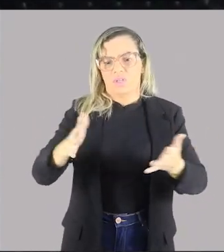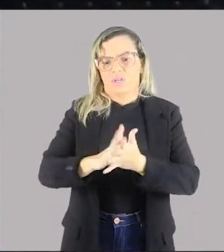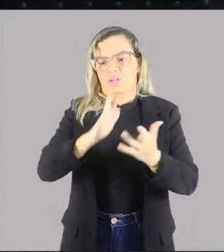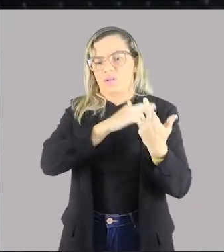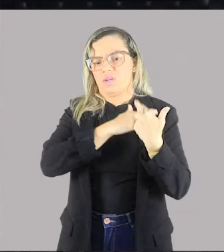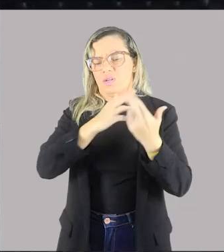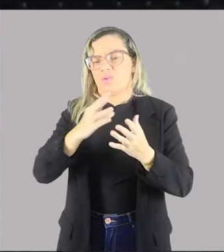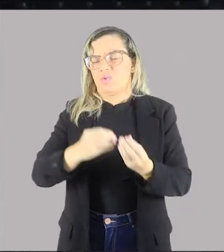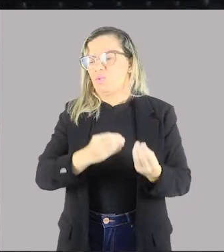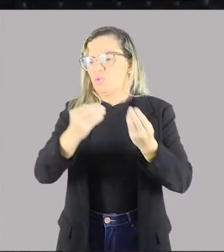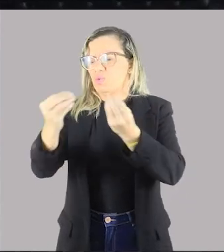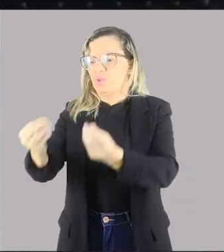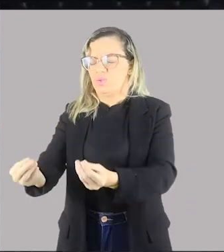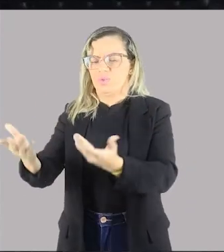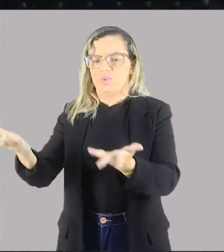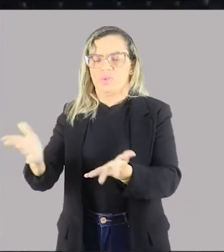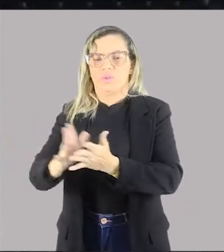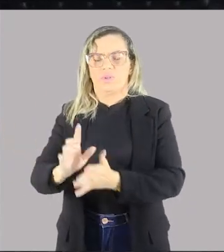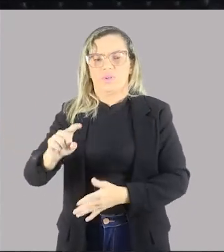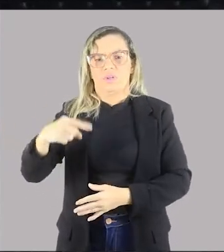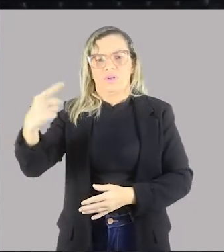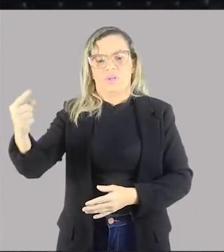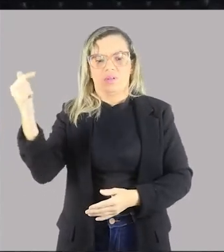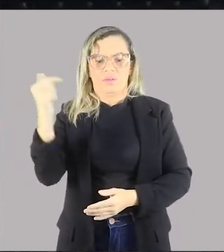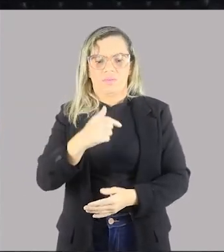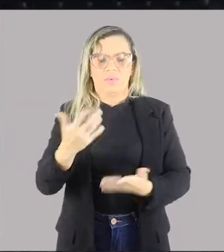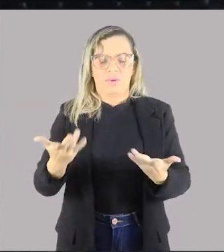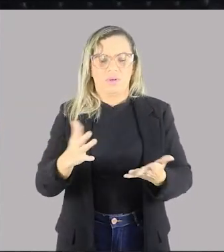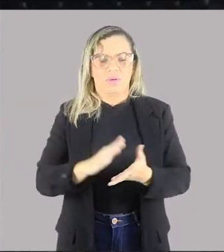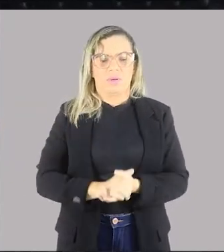servidor atribuições que são suas, de sua,